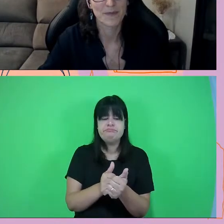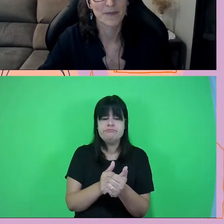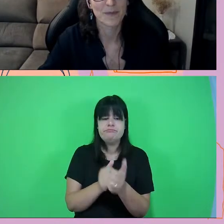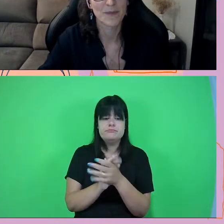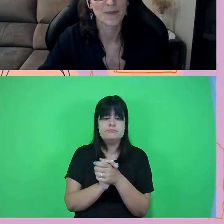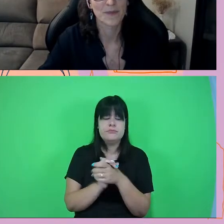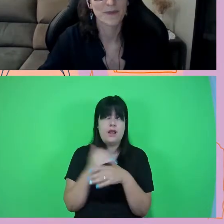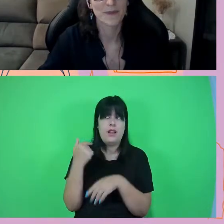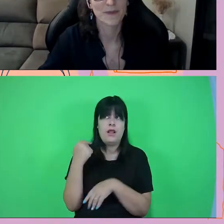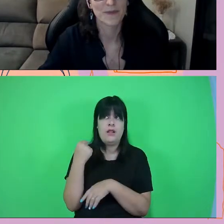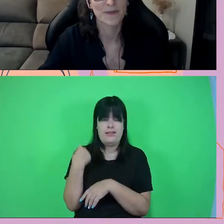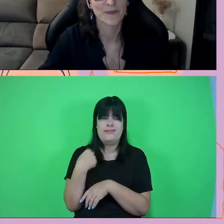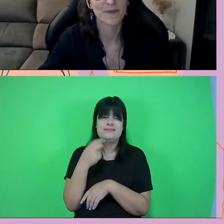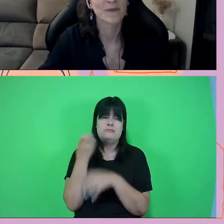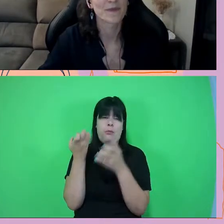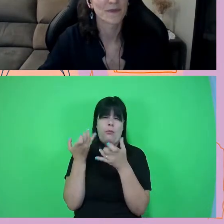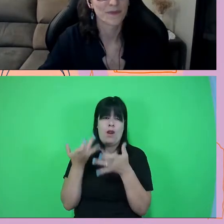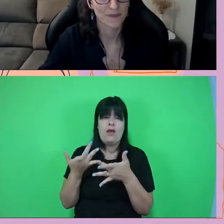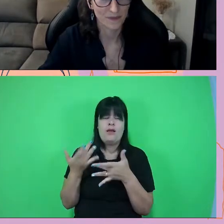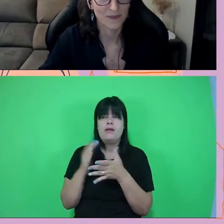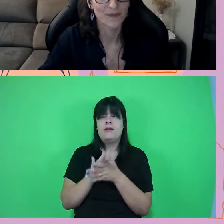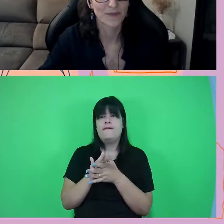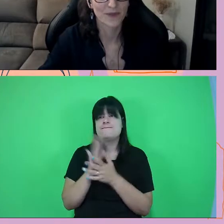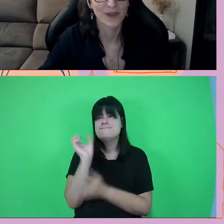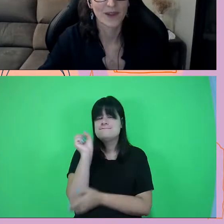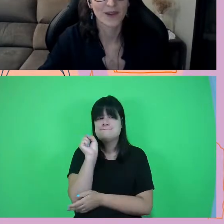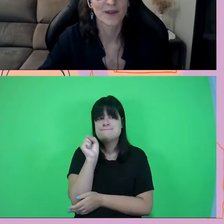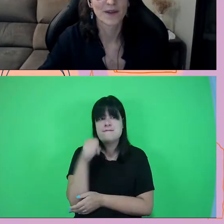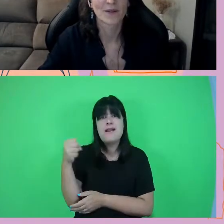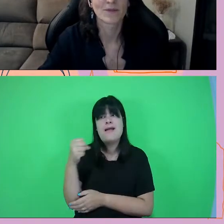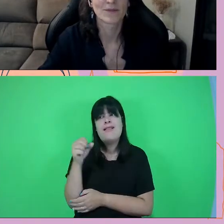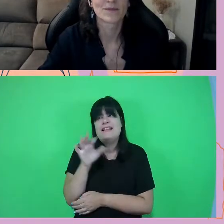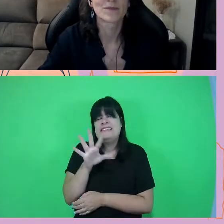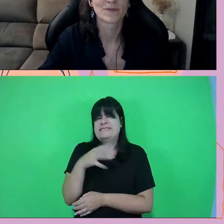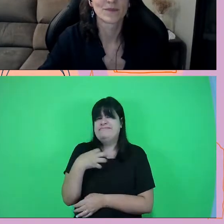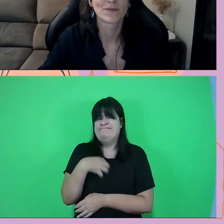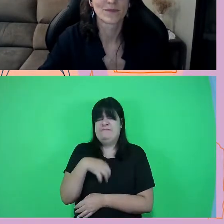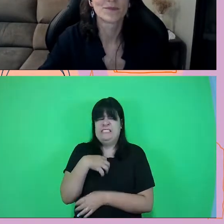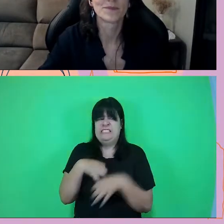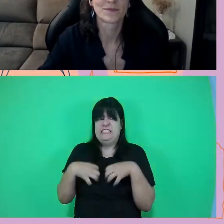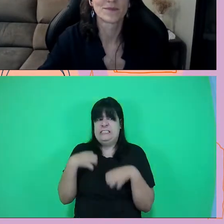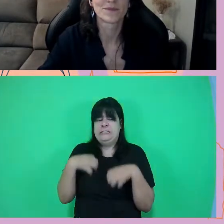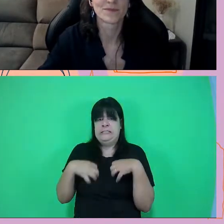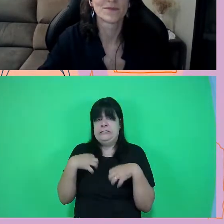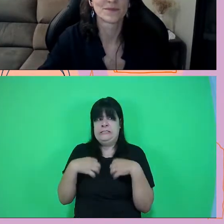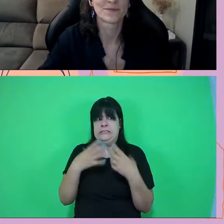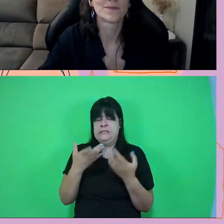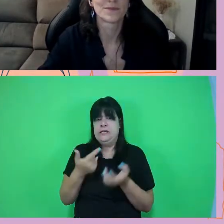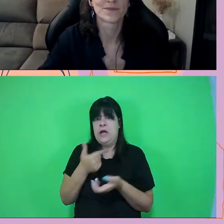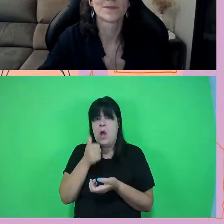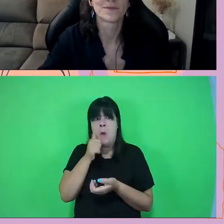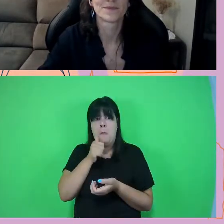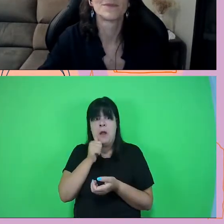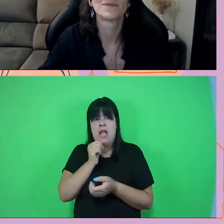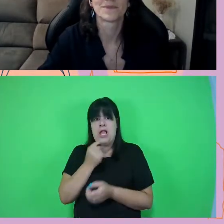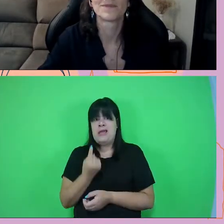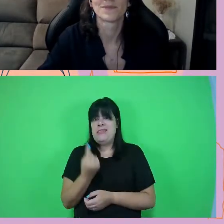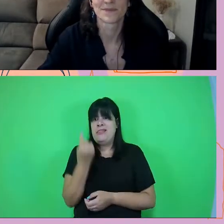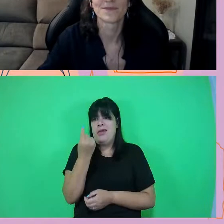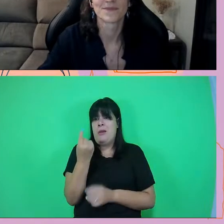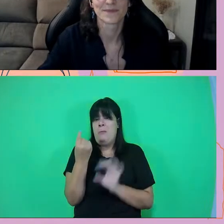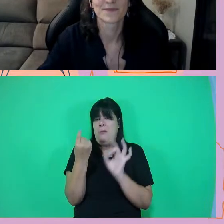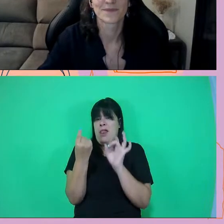quando a gente fala assim, de cerveja, é até um pouco irritante a gente ver que a mulher aparece como um acessório.